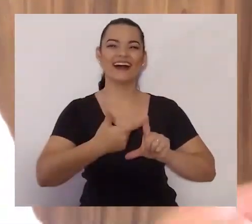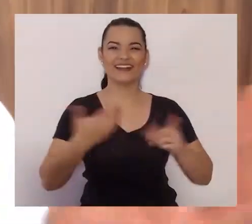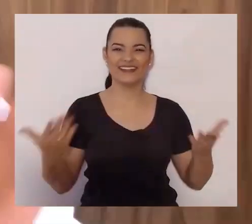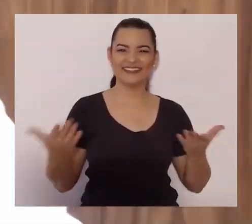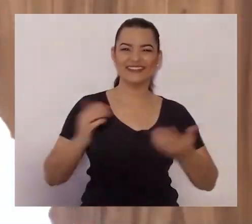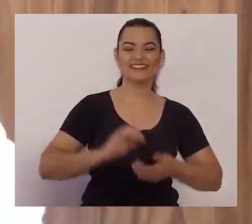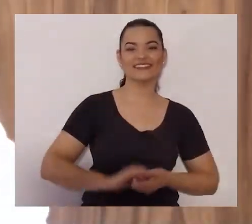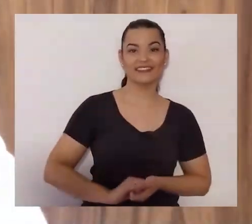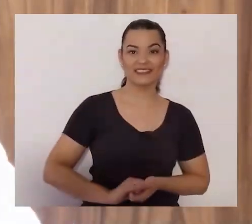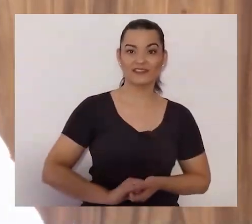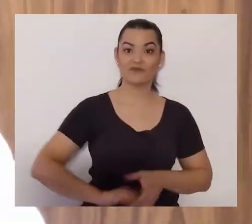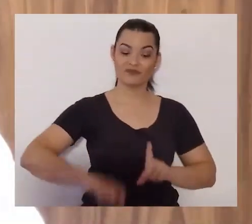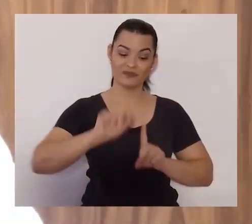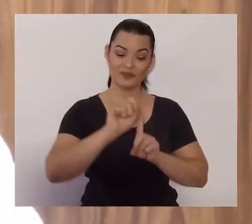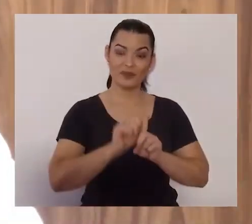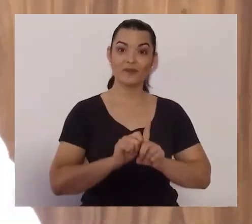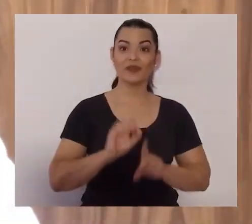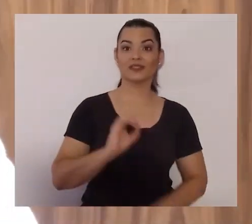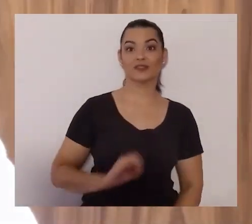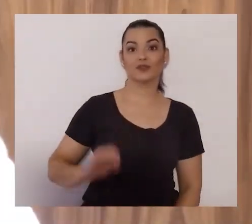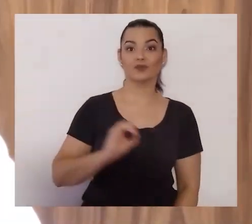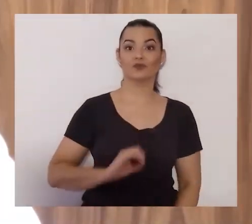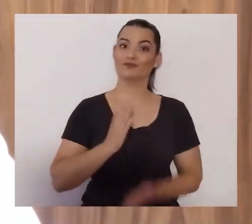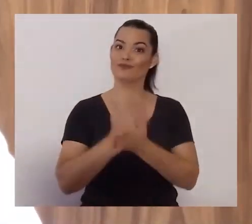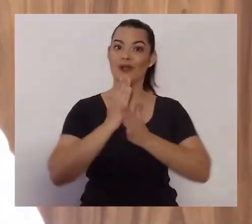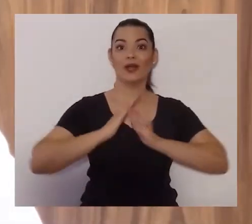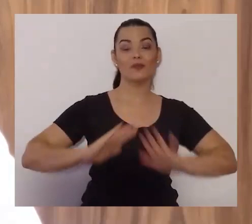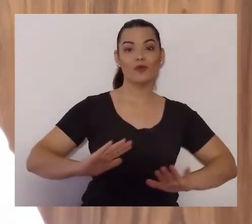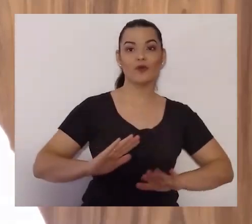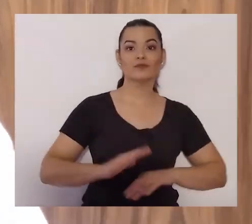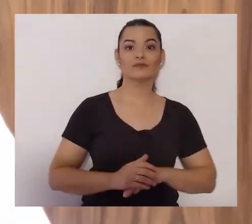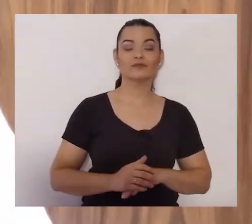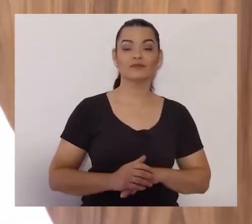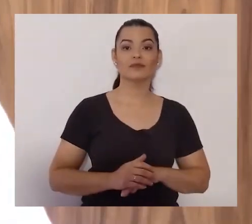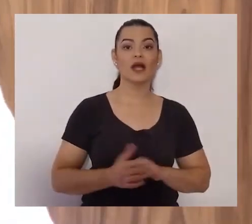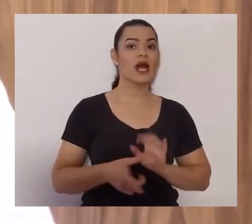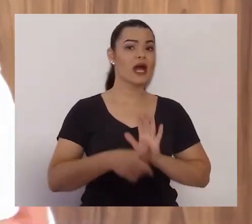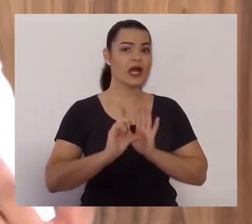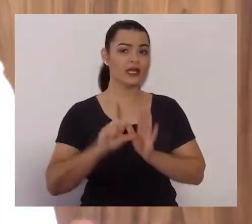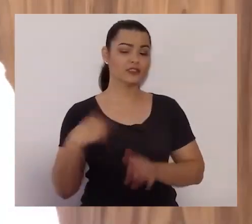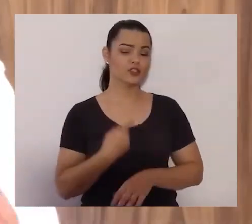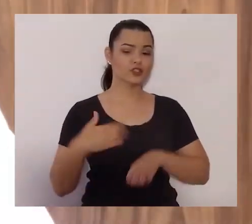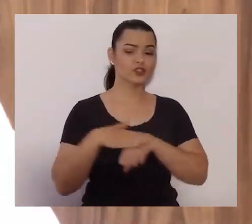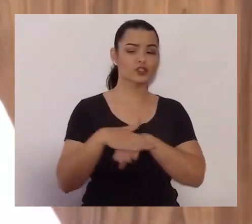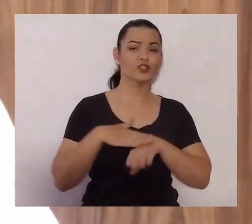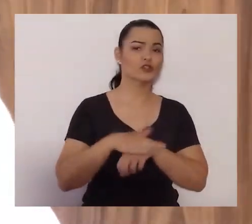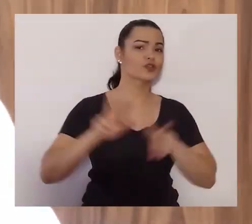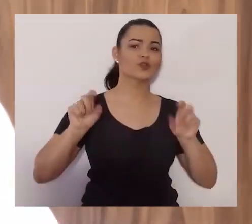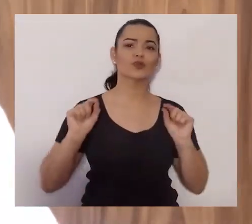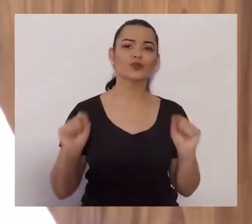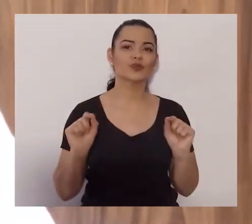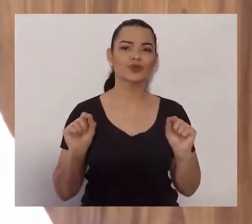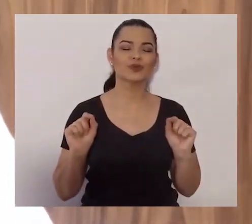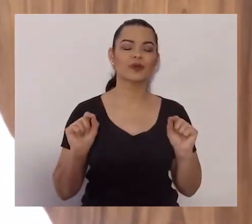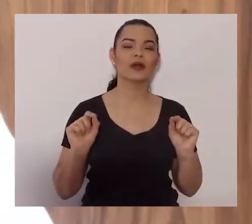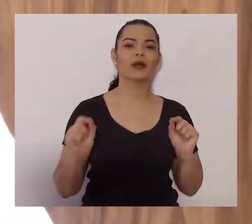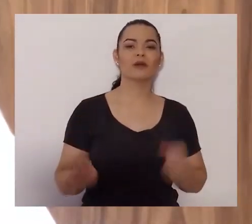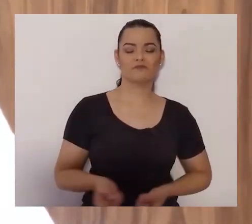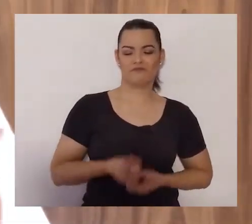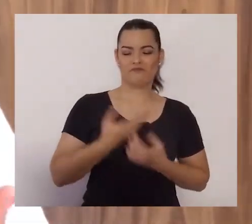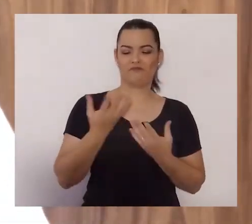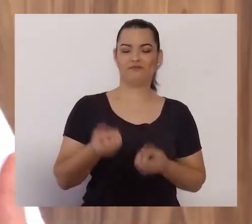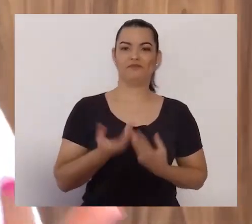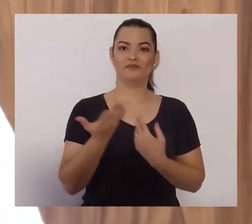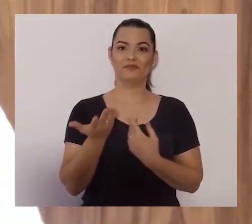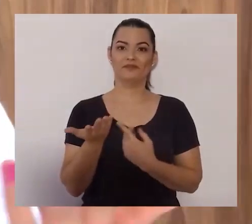Letras. O mês de outubro acabou e nós falamos um pouquinho no mês de outubro sobre as manifestações culturais,